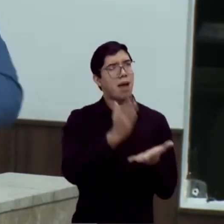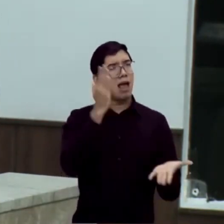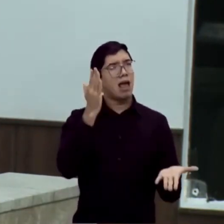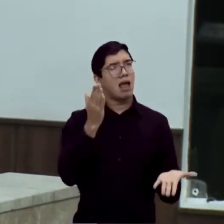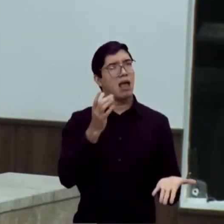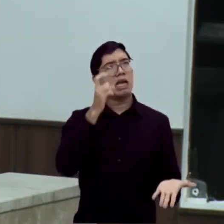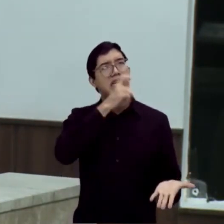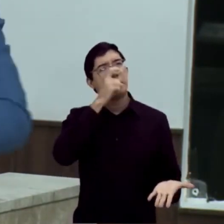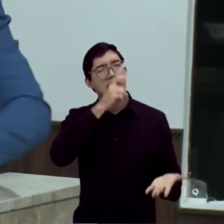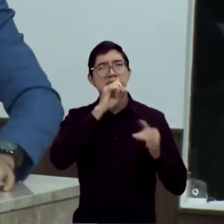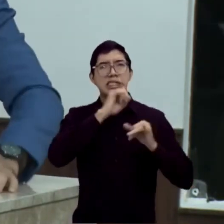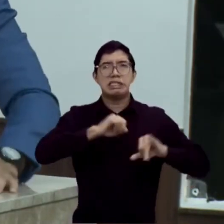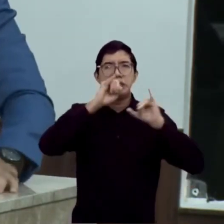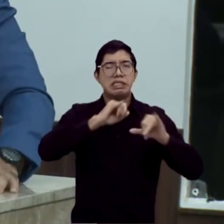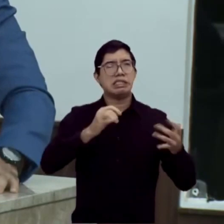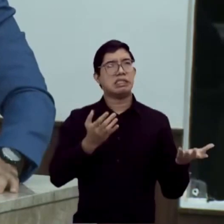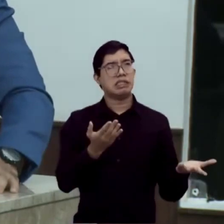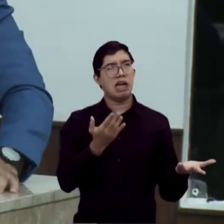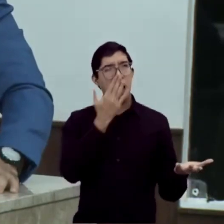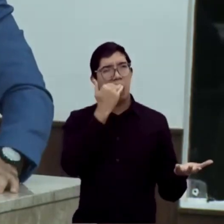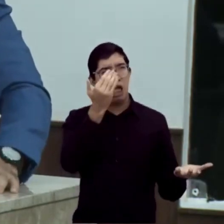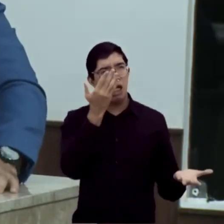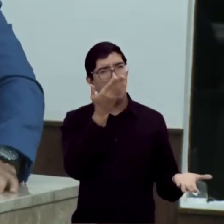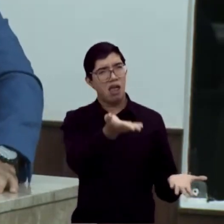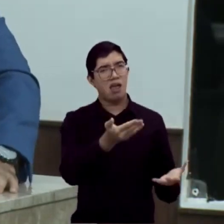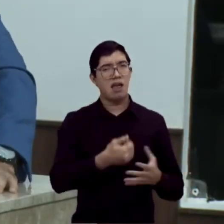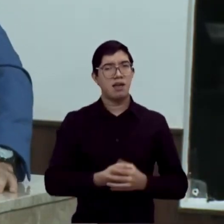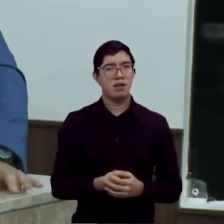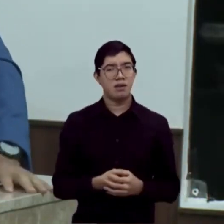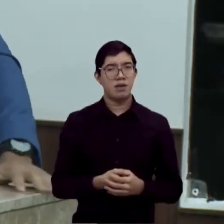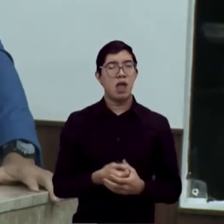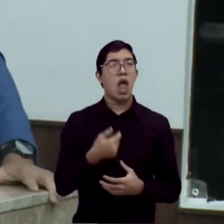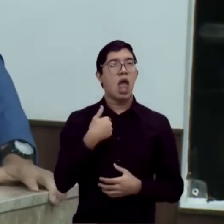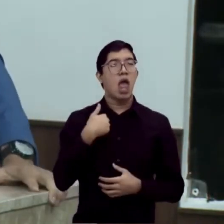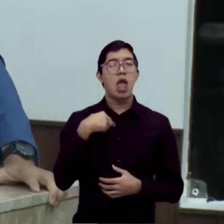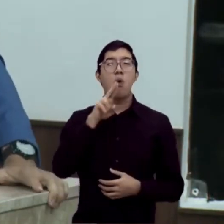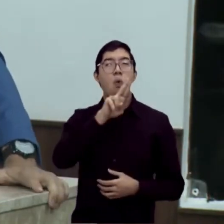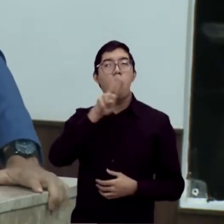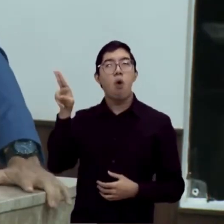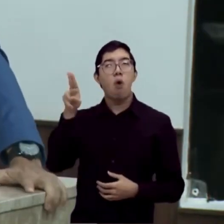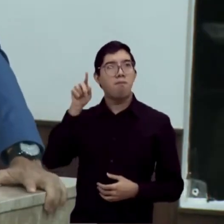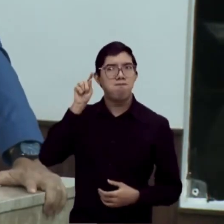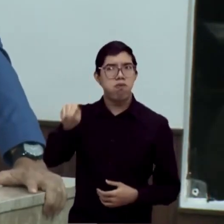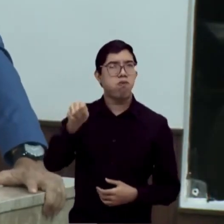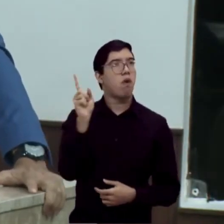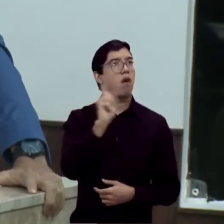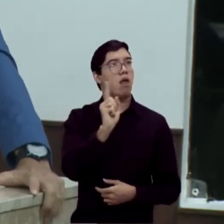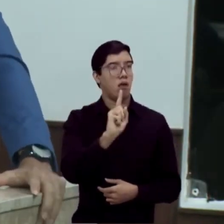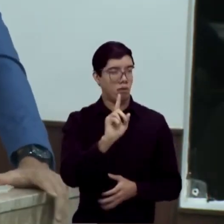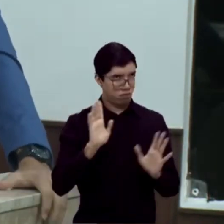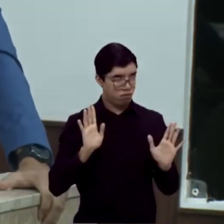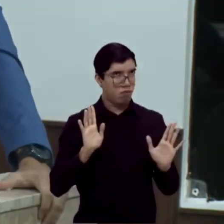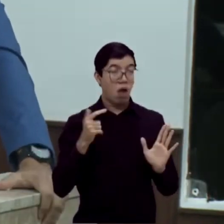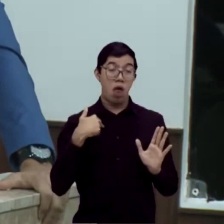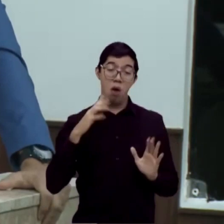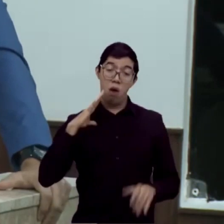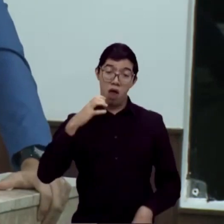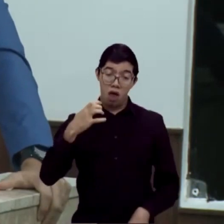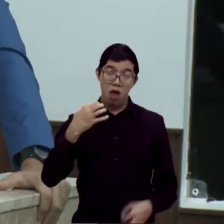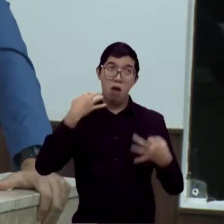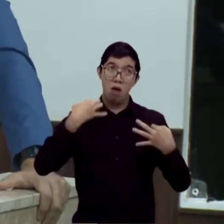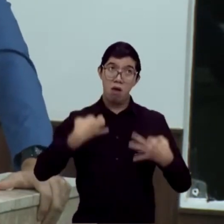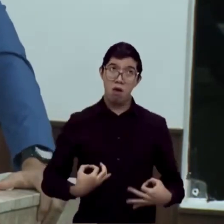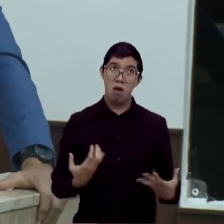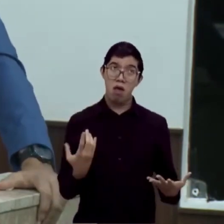E eu estou falando aqui, mandando um recado. Não vou citar o nome por ética. Querer aparecer no custo dos